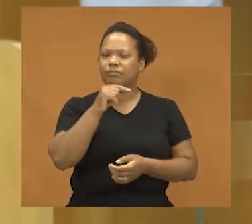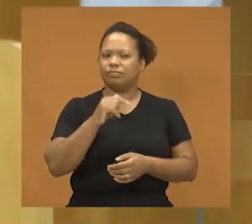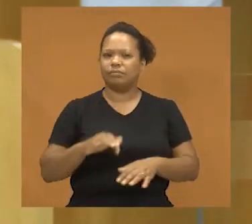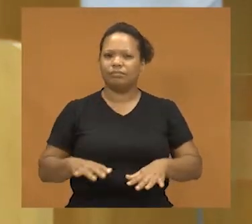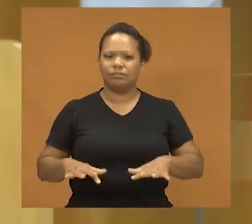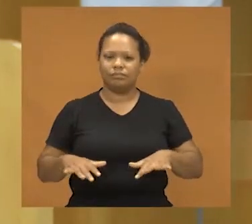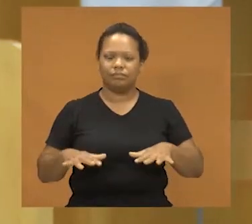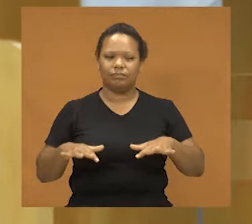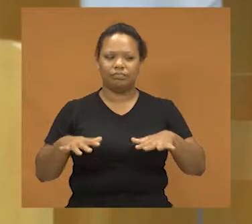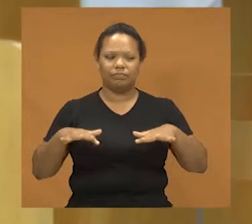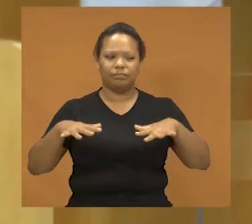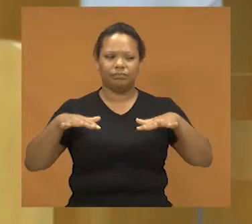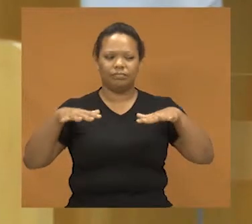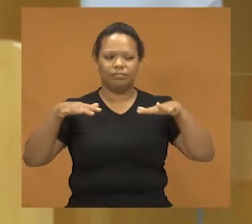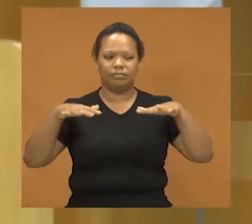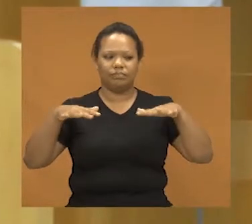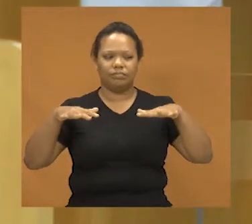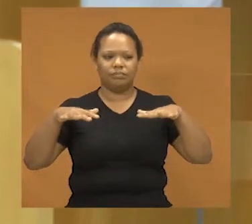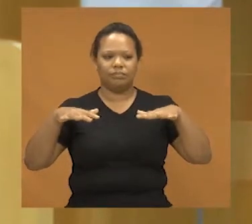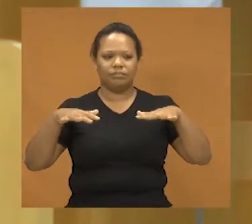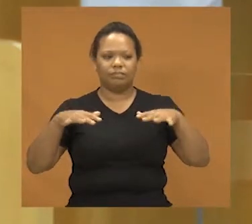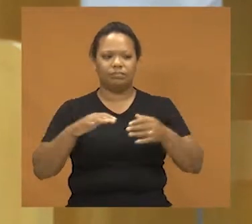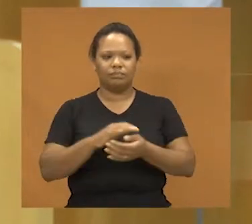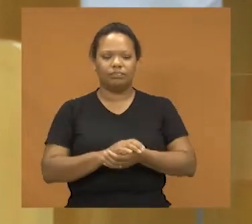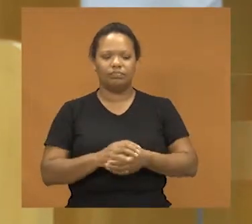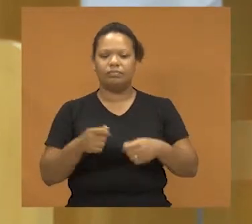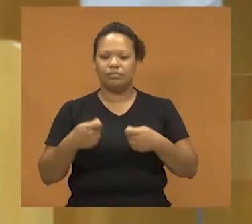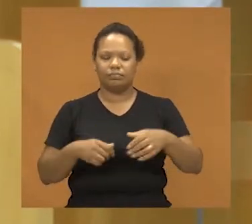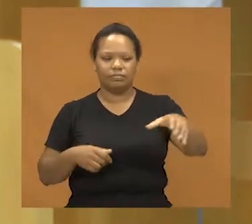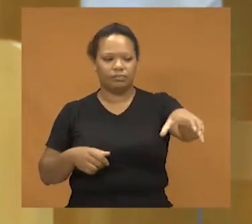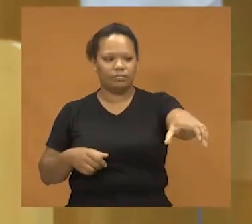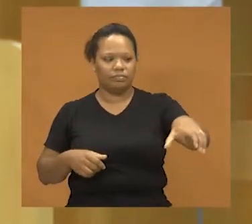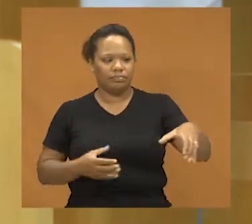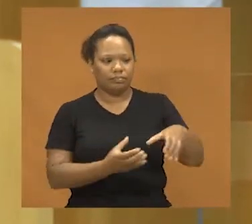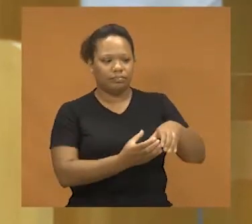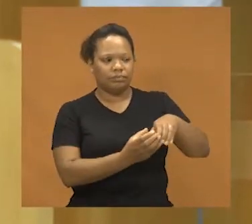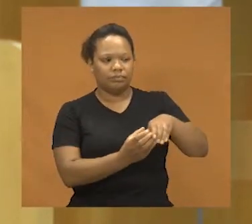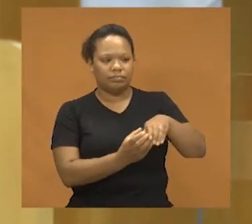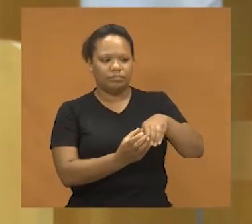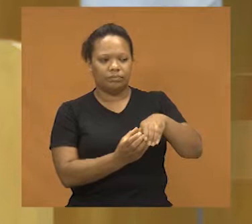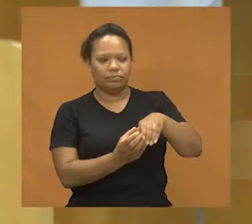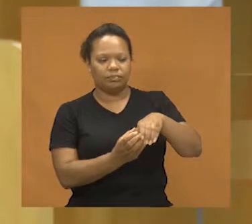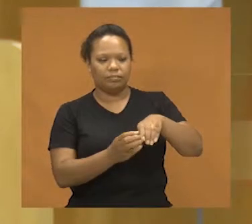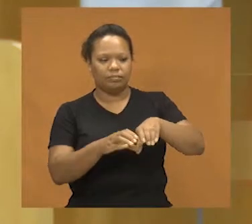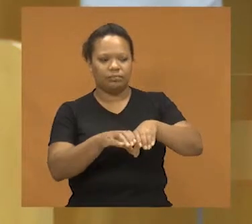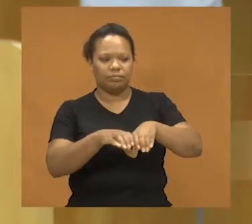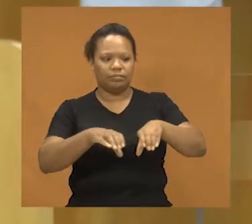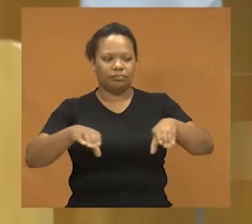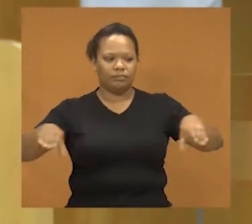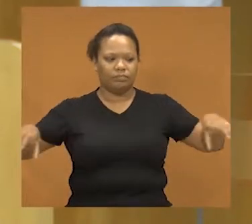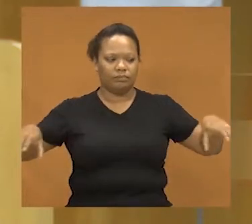grande, é necessário que se coloque canaletas em alguns trechos para